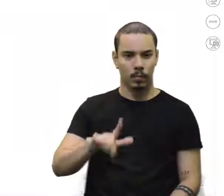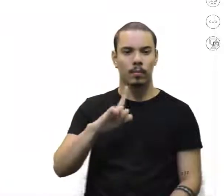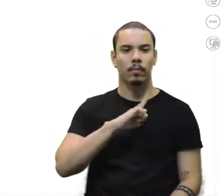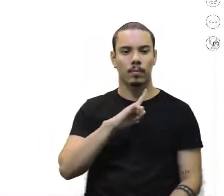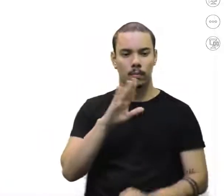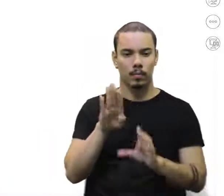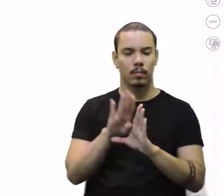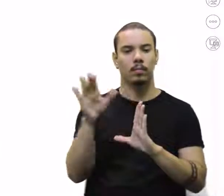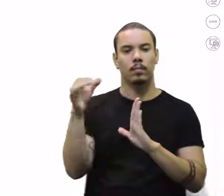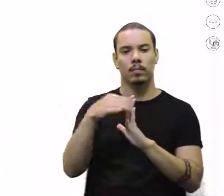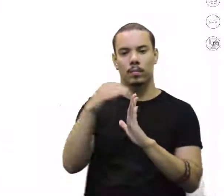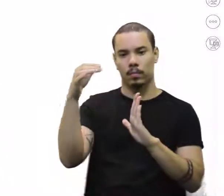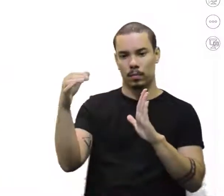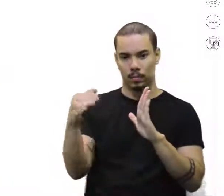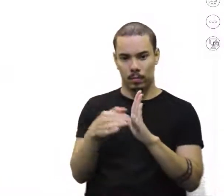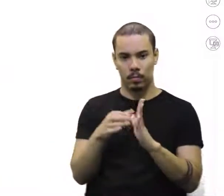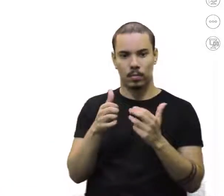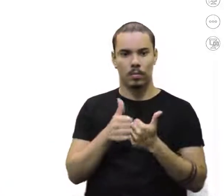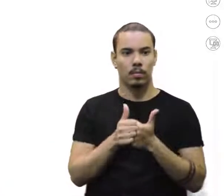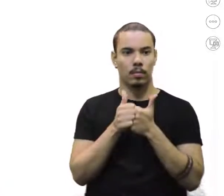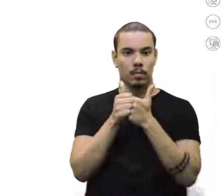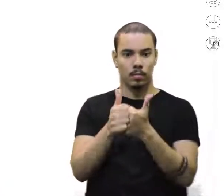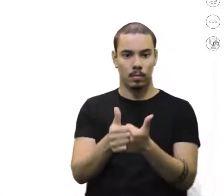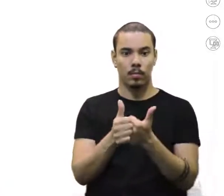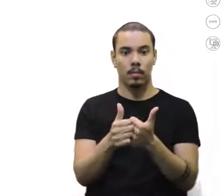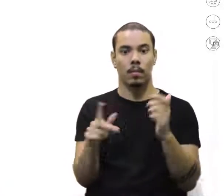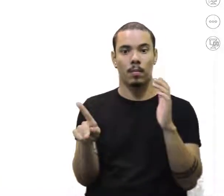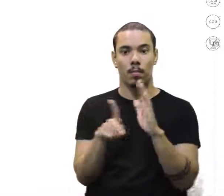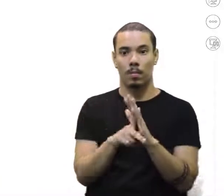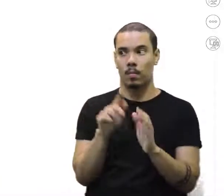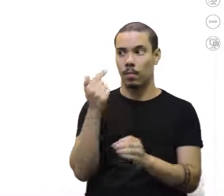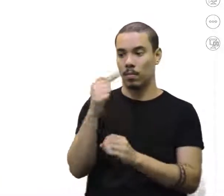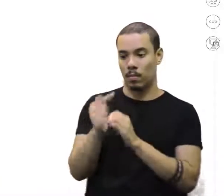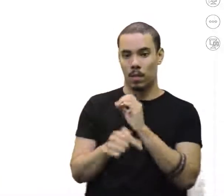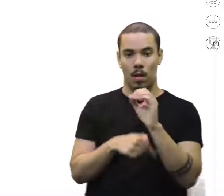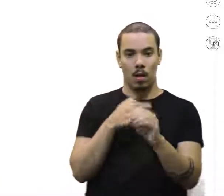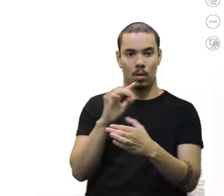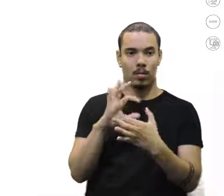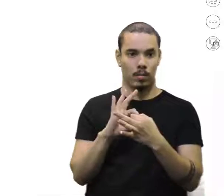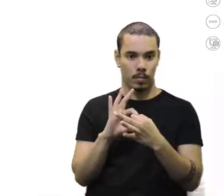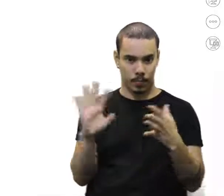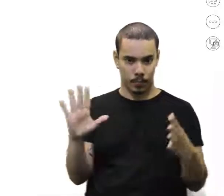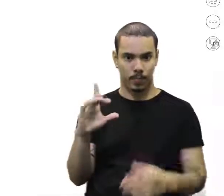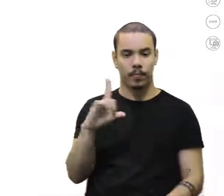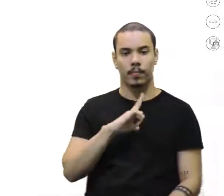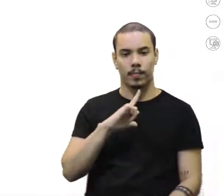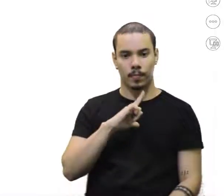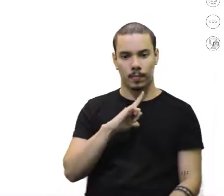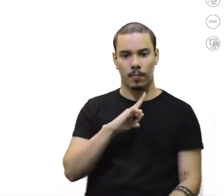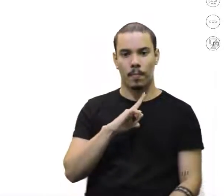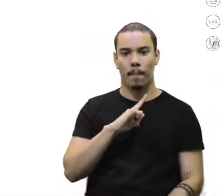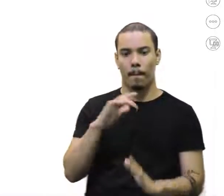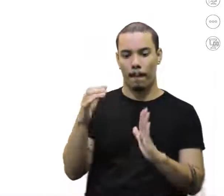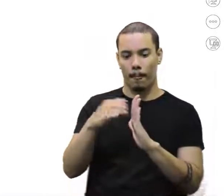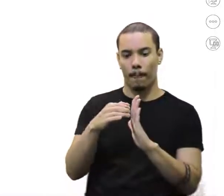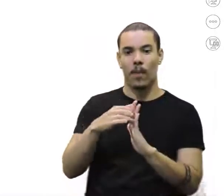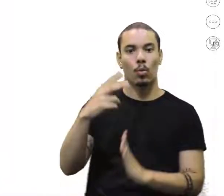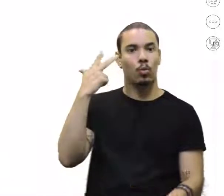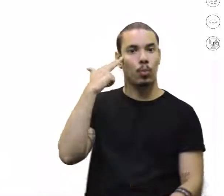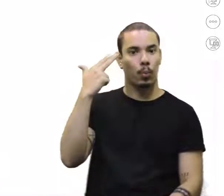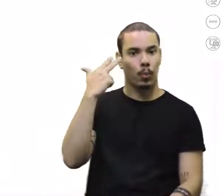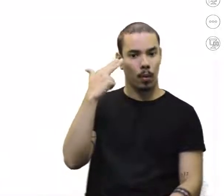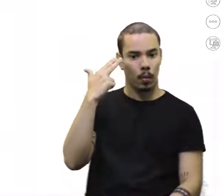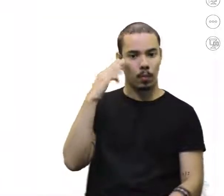podemos classificar a cadeia de acordo com a disposição dos átomos. E aí nós temos as cadeias do tipo